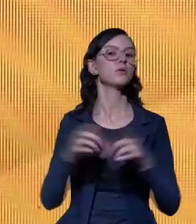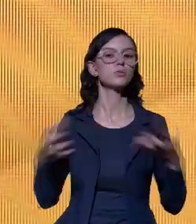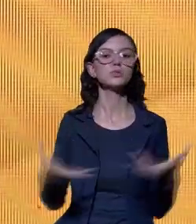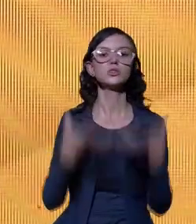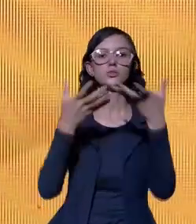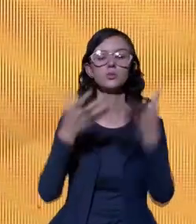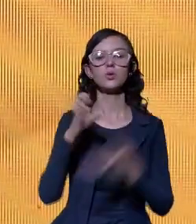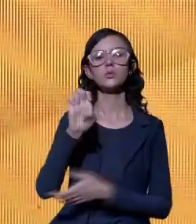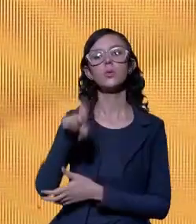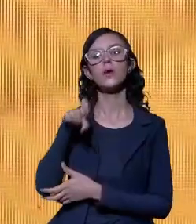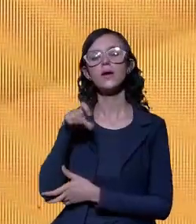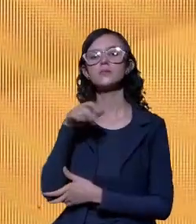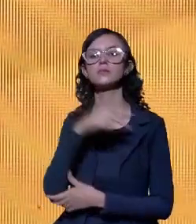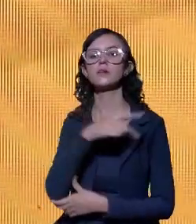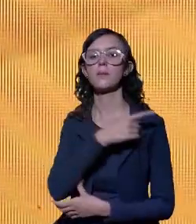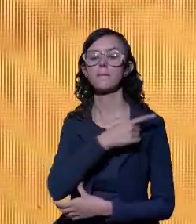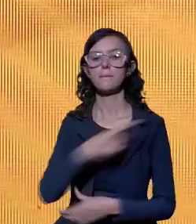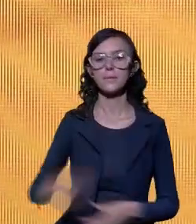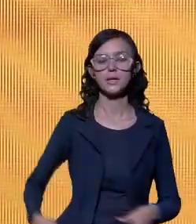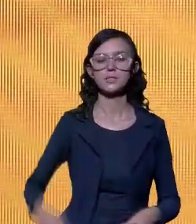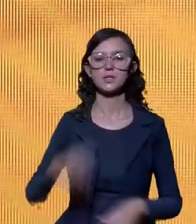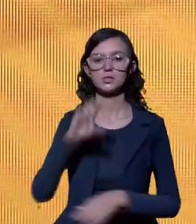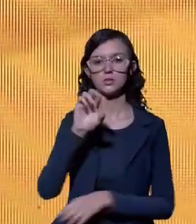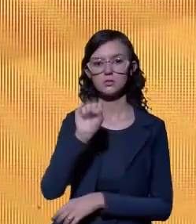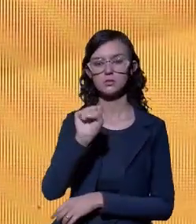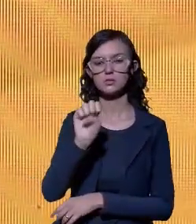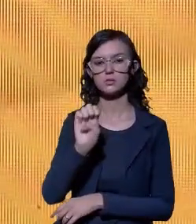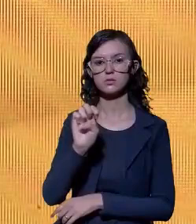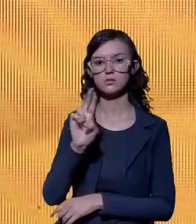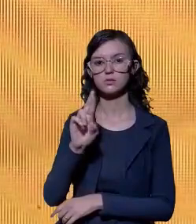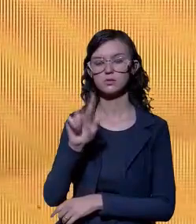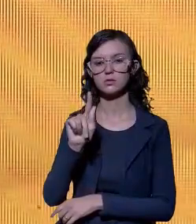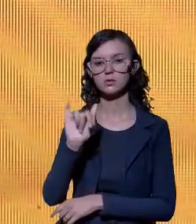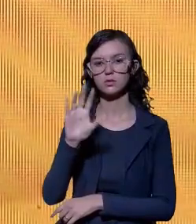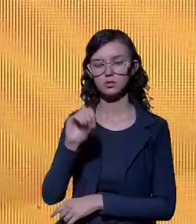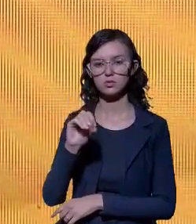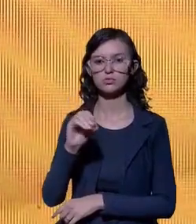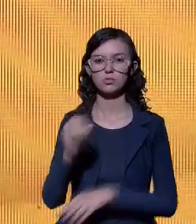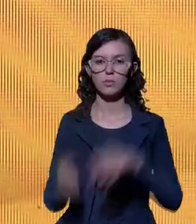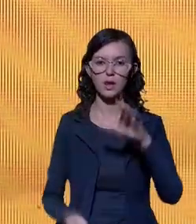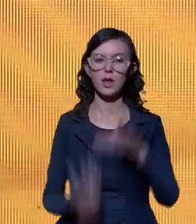Guzmão, e também com a participação importante, um idealizador